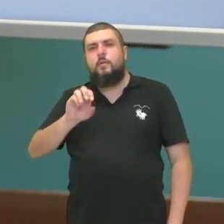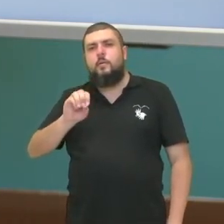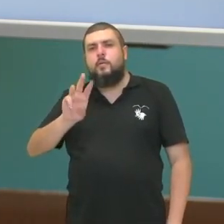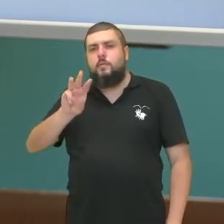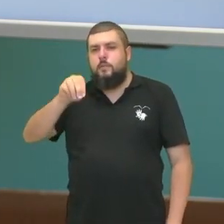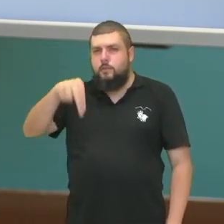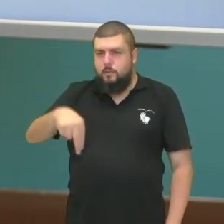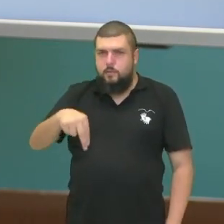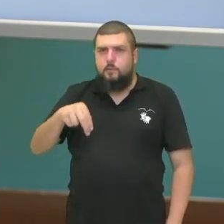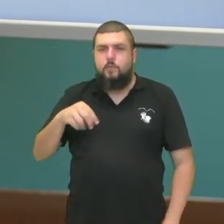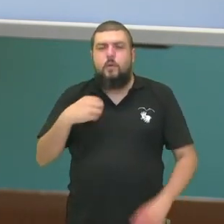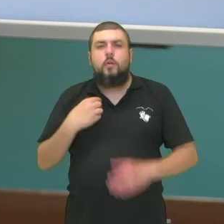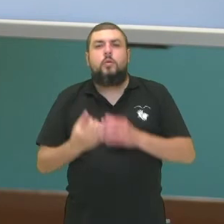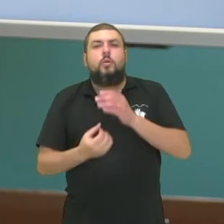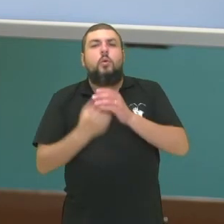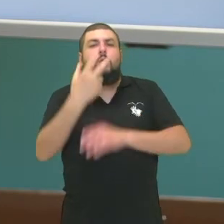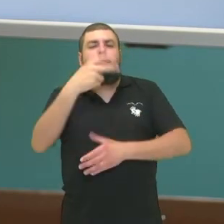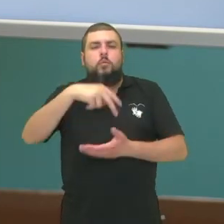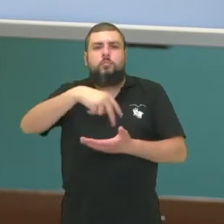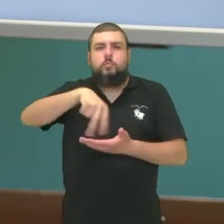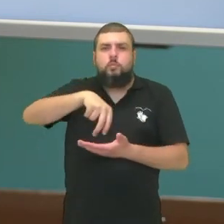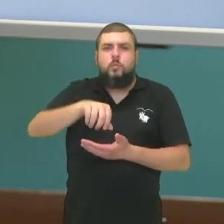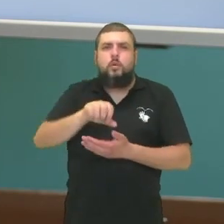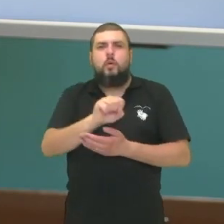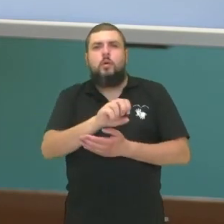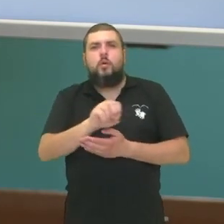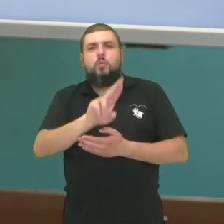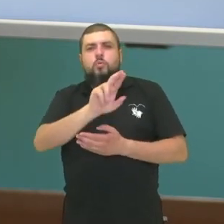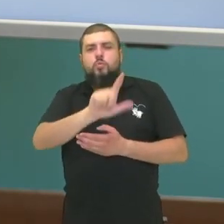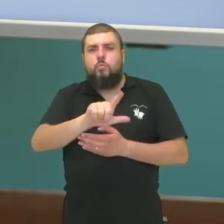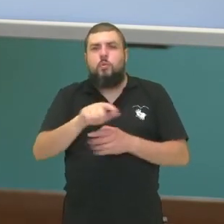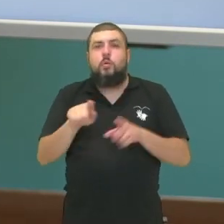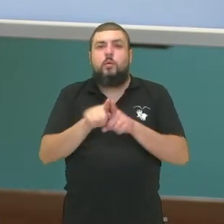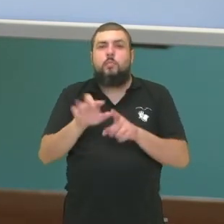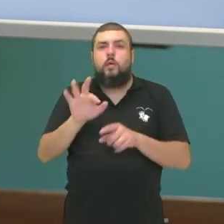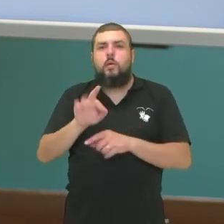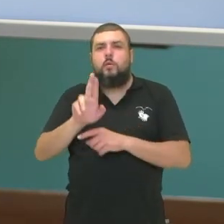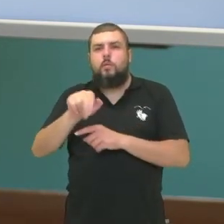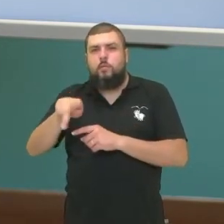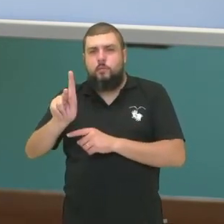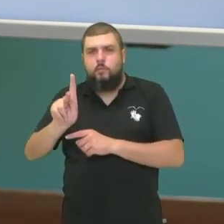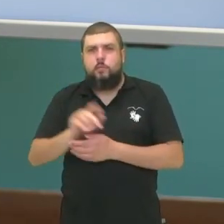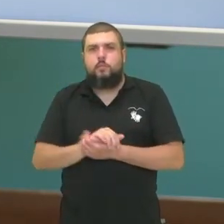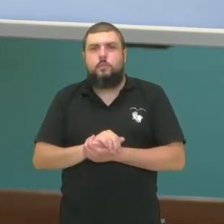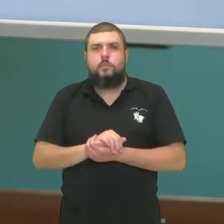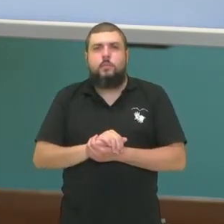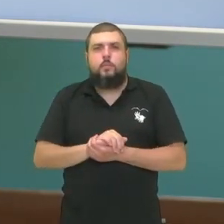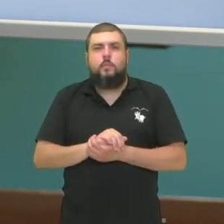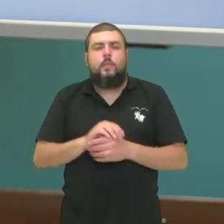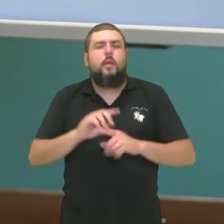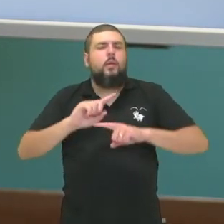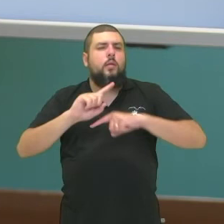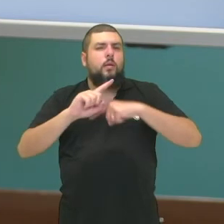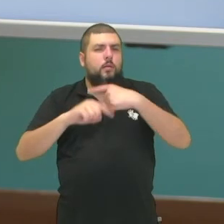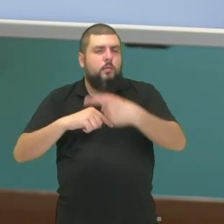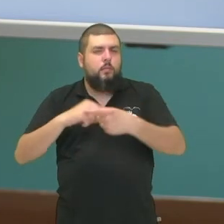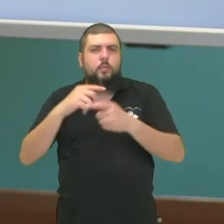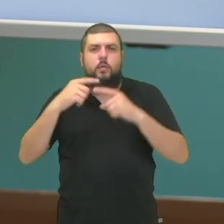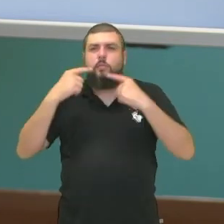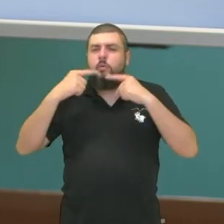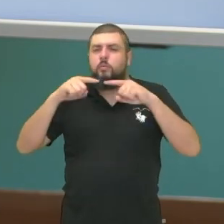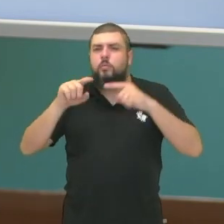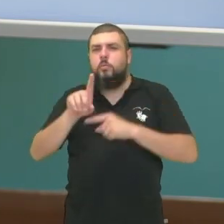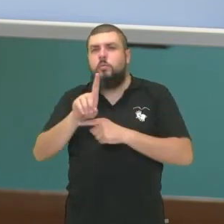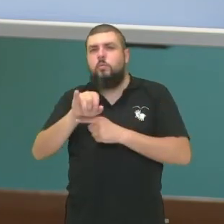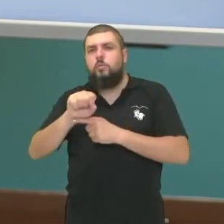tarde também com a criação do funk. Outros elementos, como a música disco e o rap, também incentivaram a